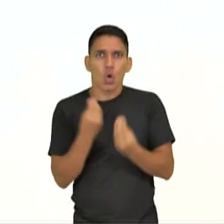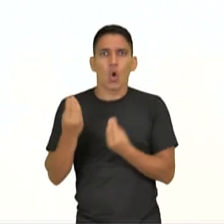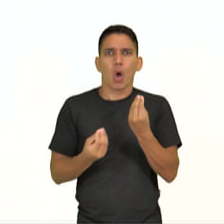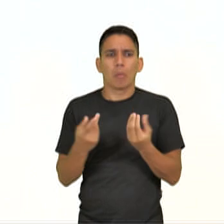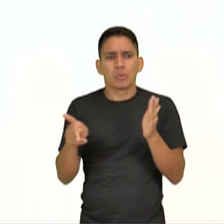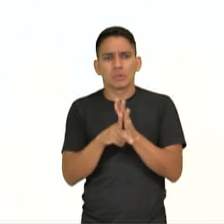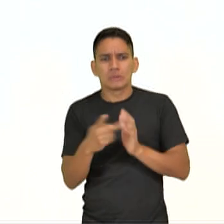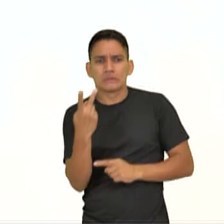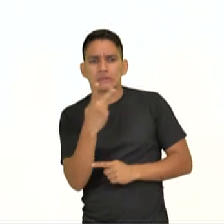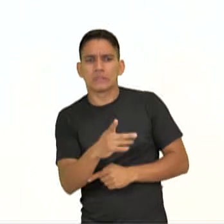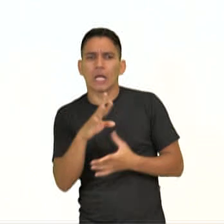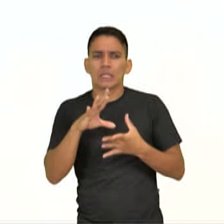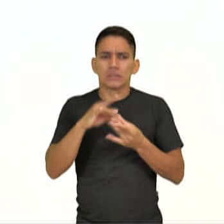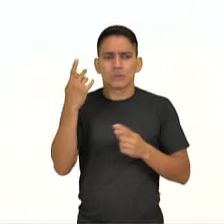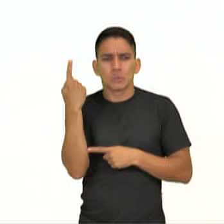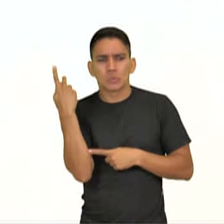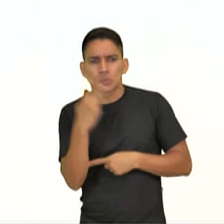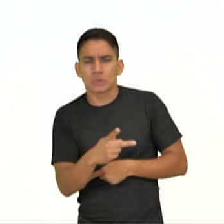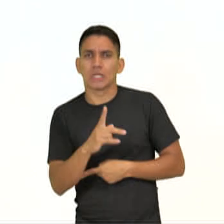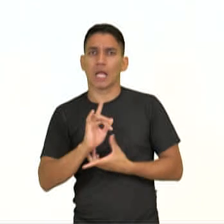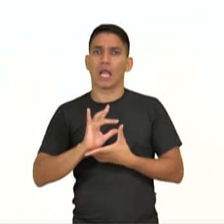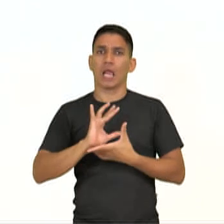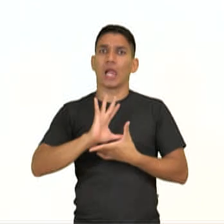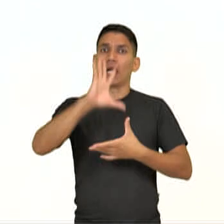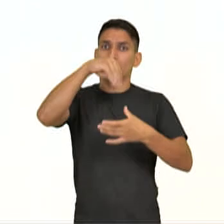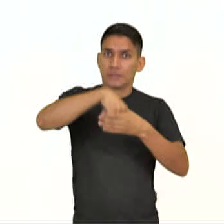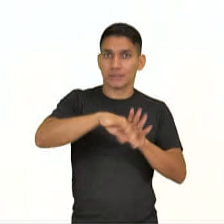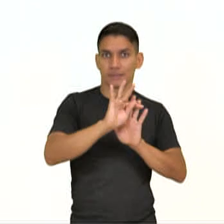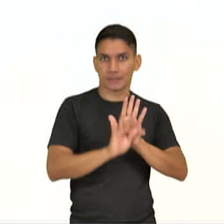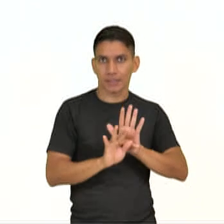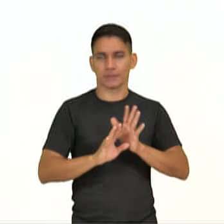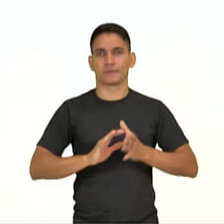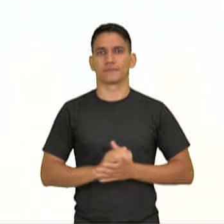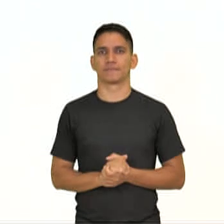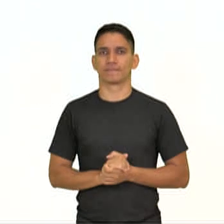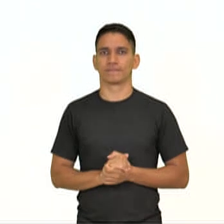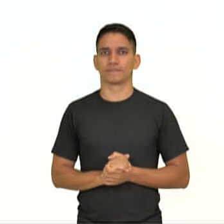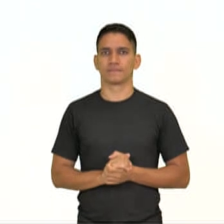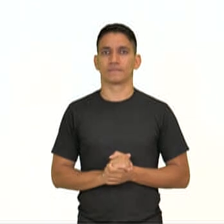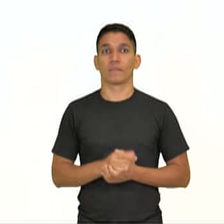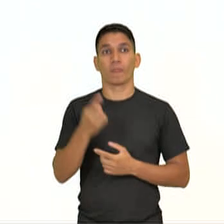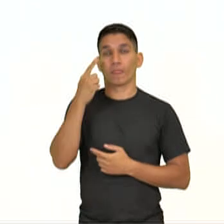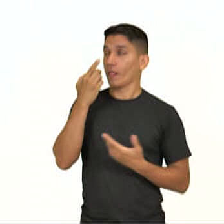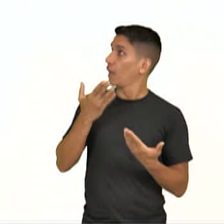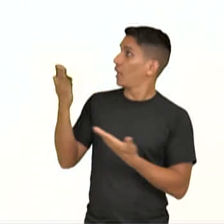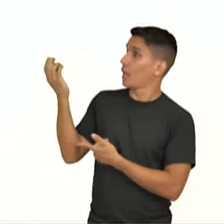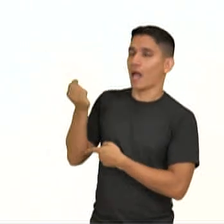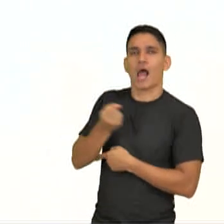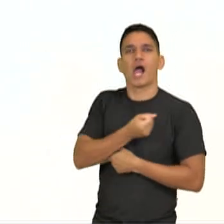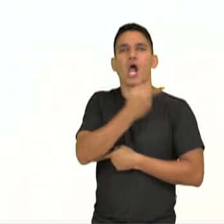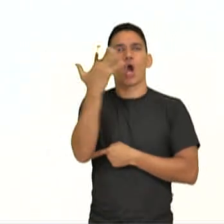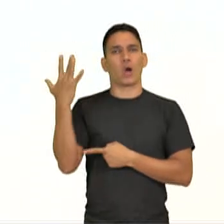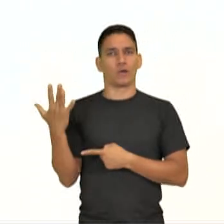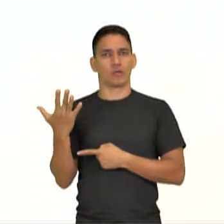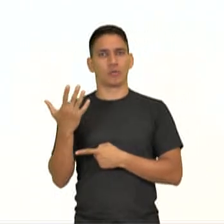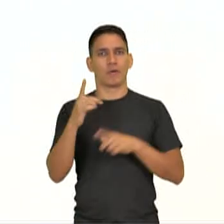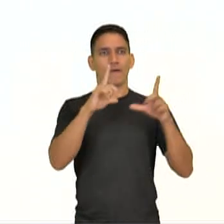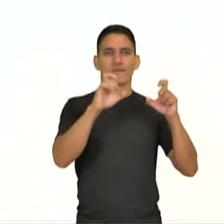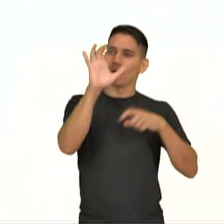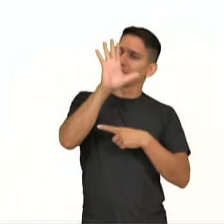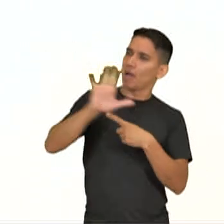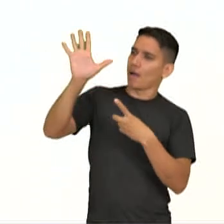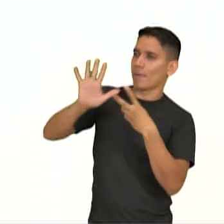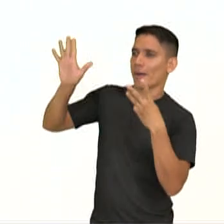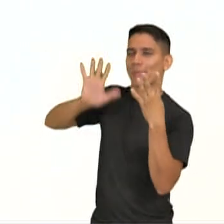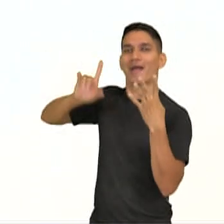linguagem em um texto, certo? Então, observem aqui, né, que foram trazidas várias capas de